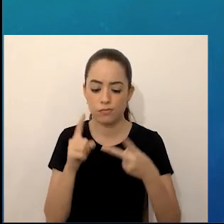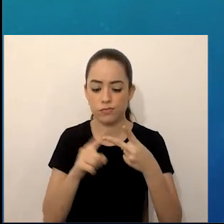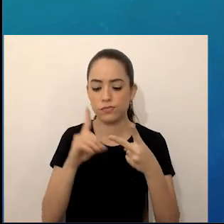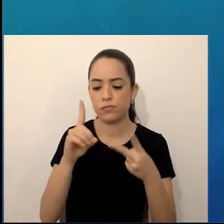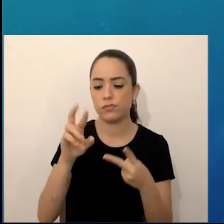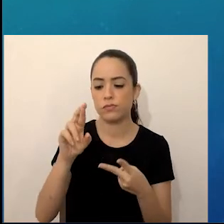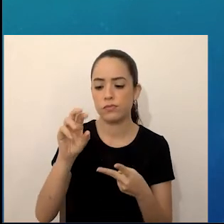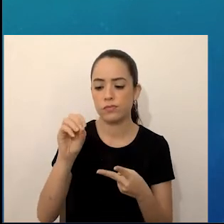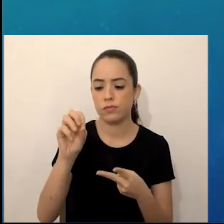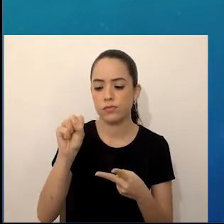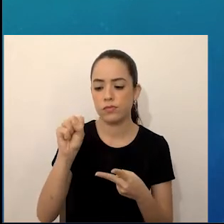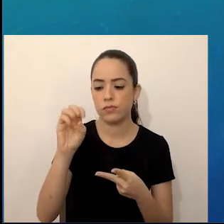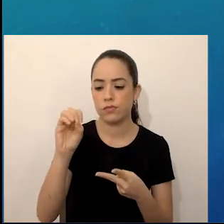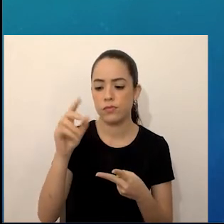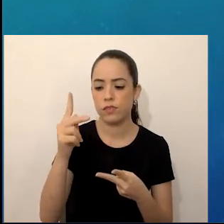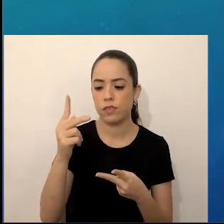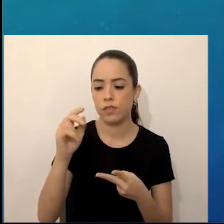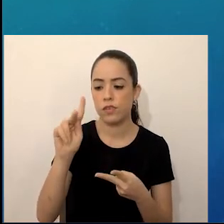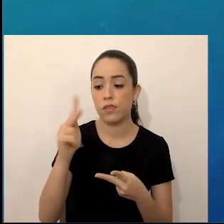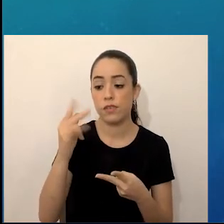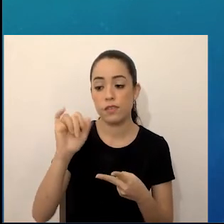verme elegans.